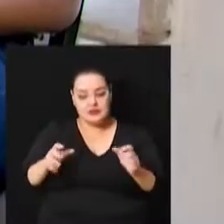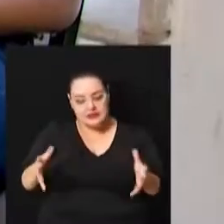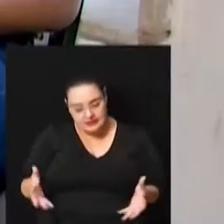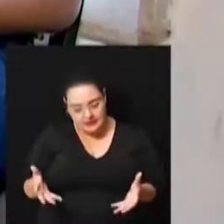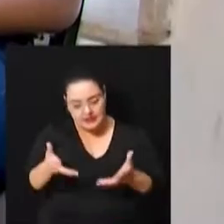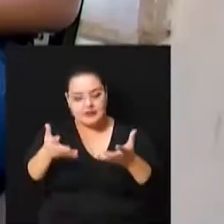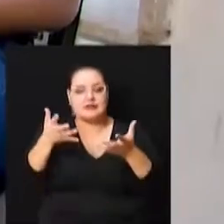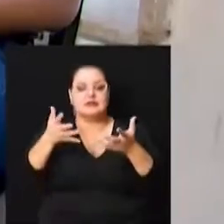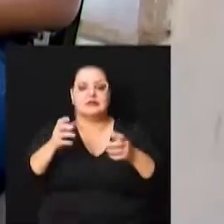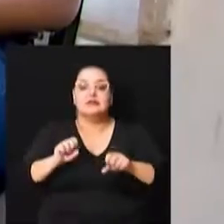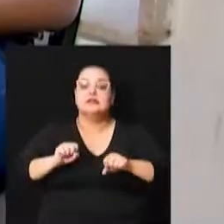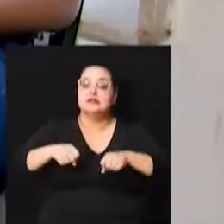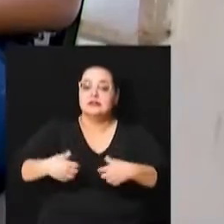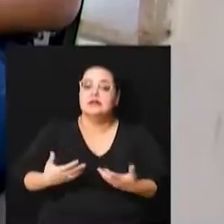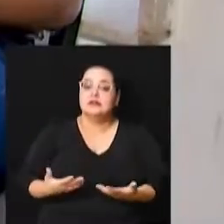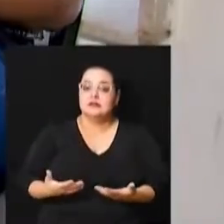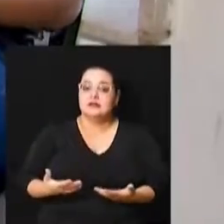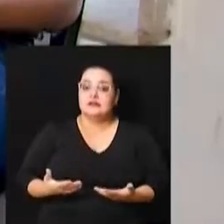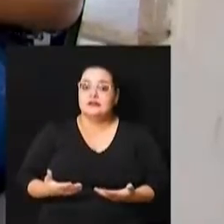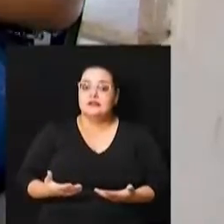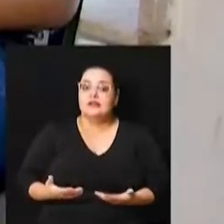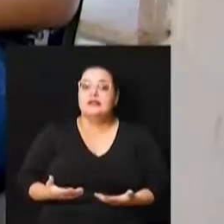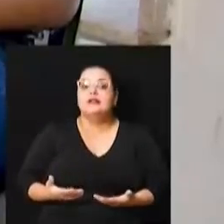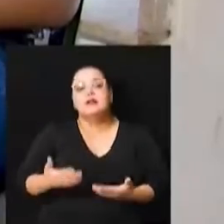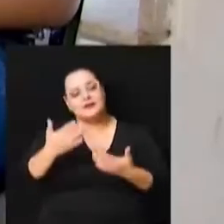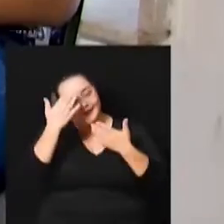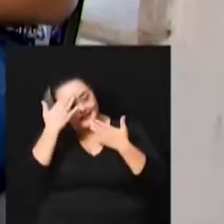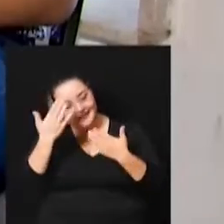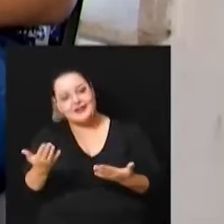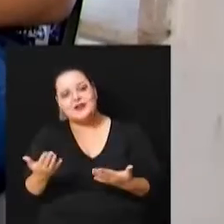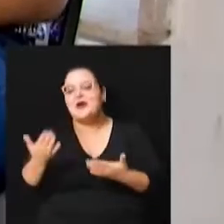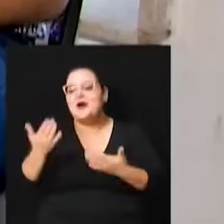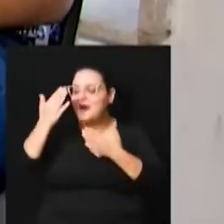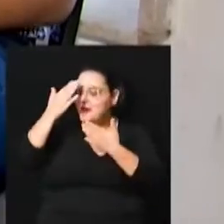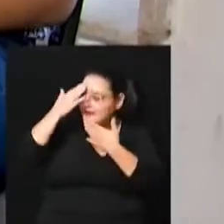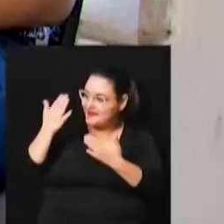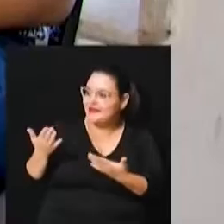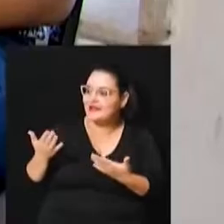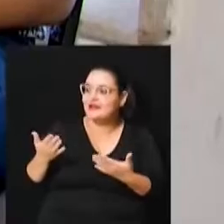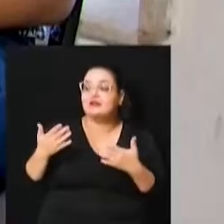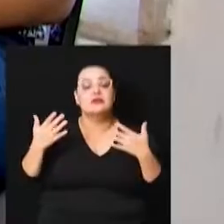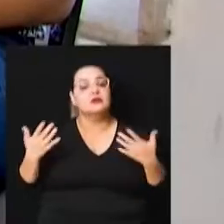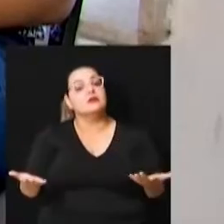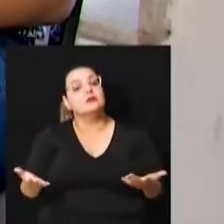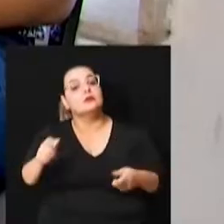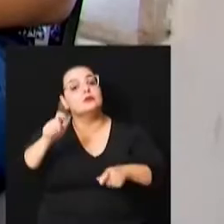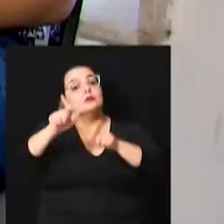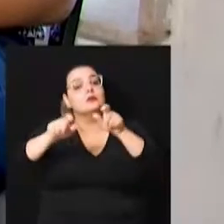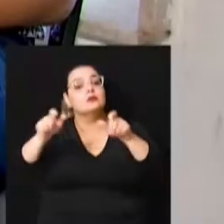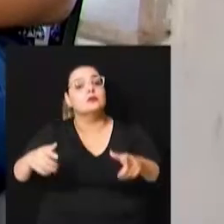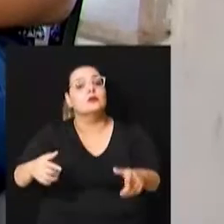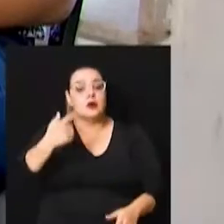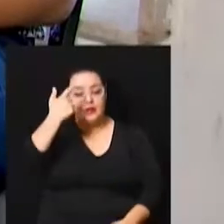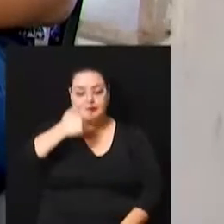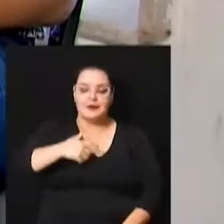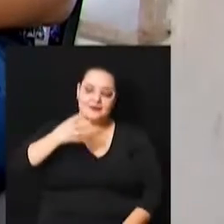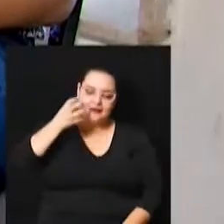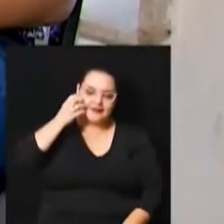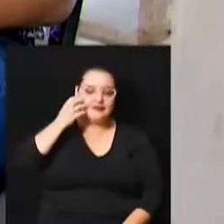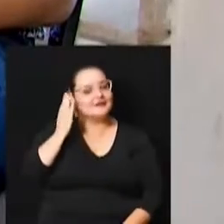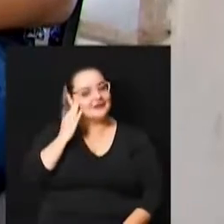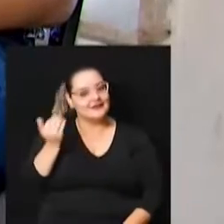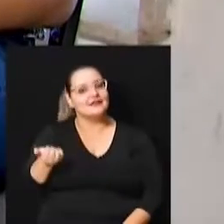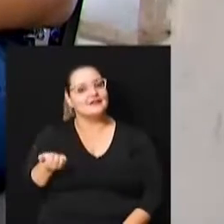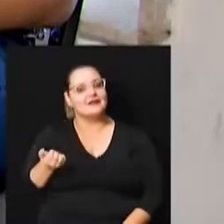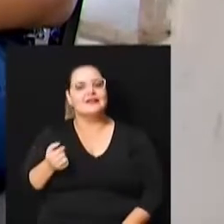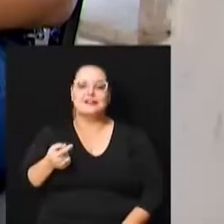também dar aquela força para você. Fico tá bom? agradecida. É isso aí, valeu, muito obrigado. Então, pessoal, eu sou André